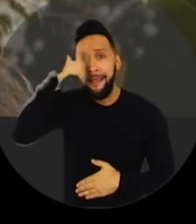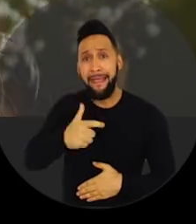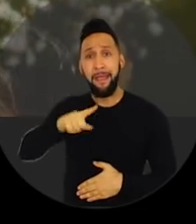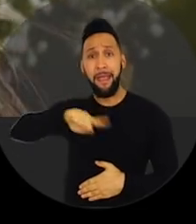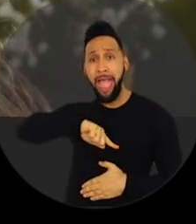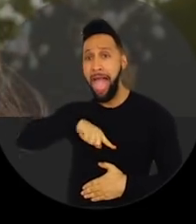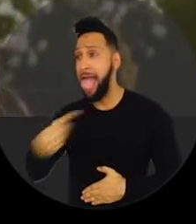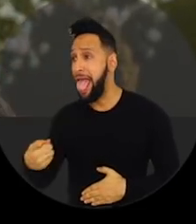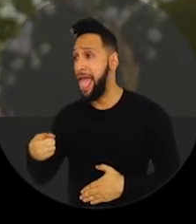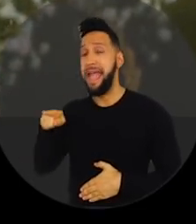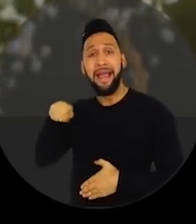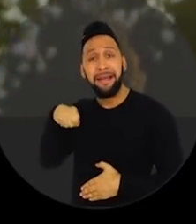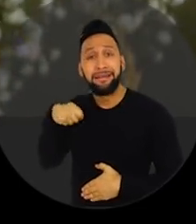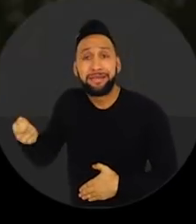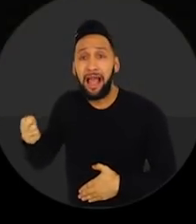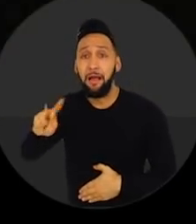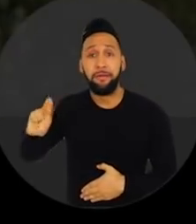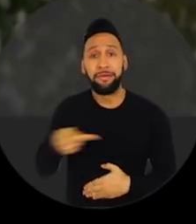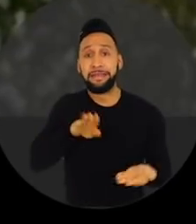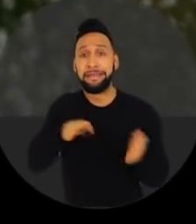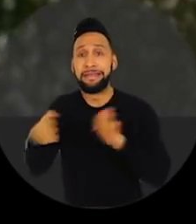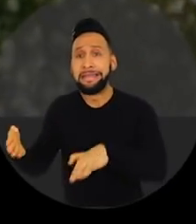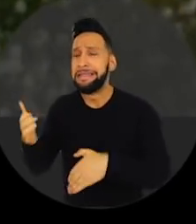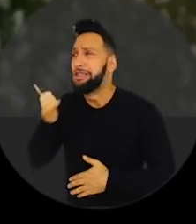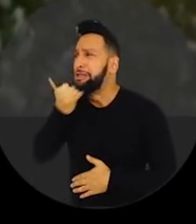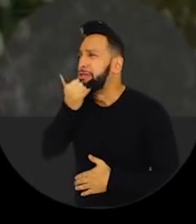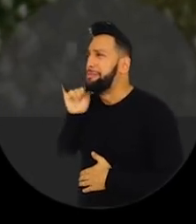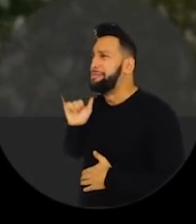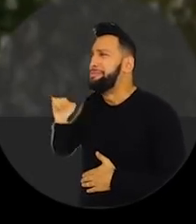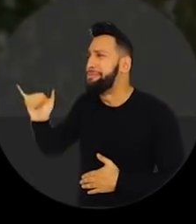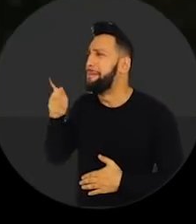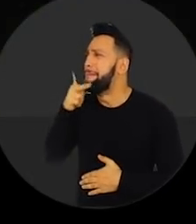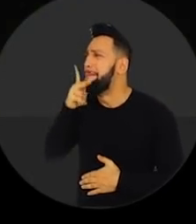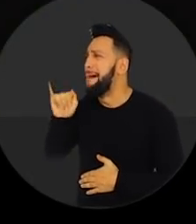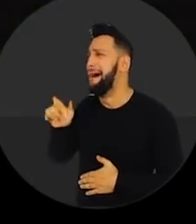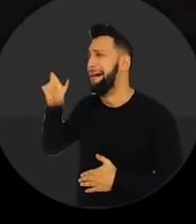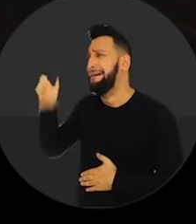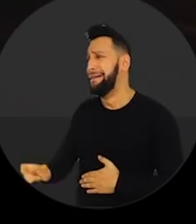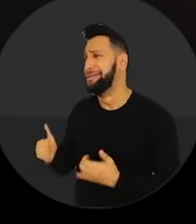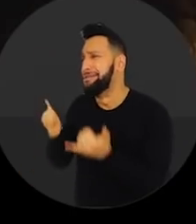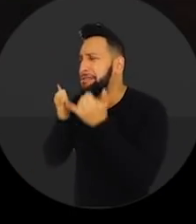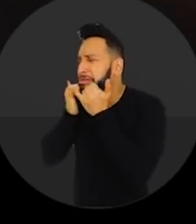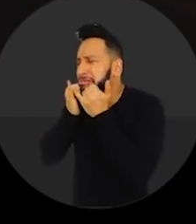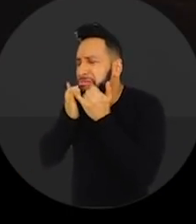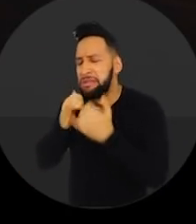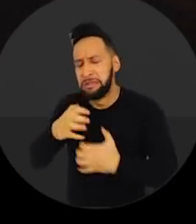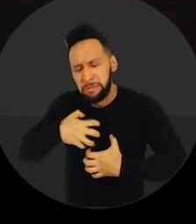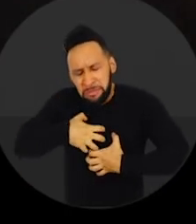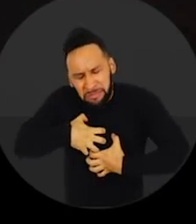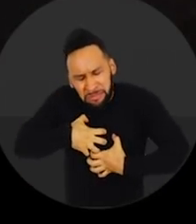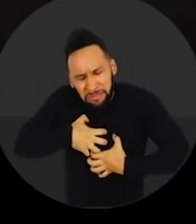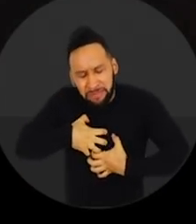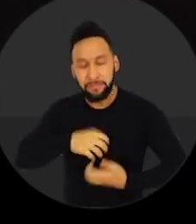Porque fui eu quem contagiei ele. Desculpa, pai. Desculpa.